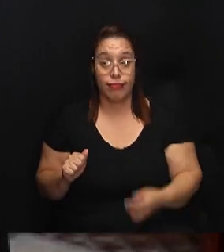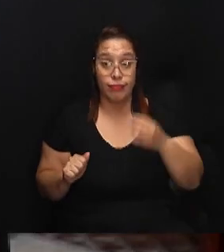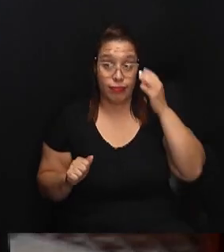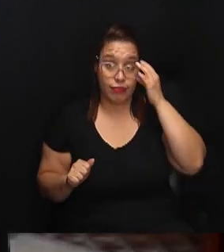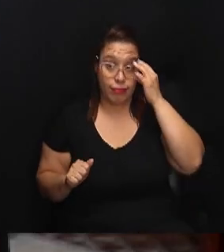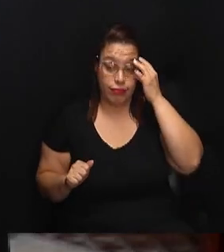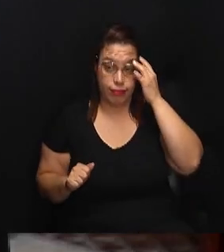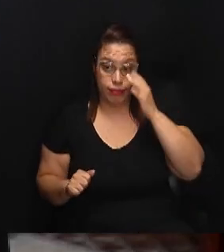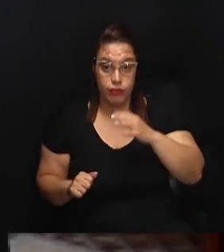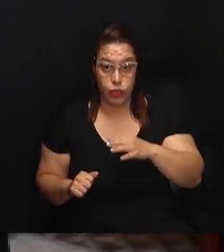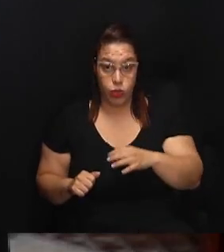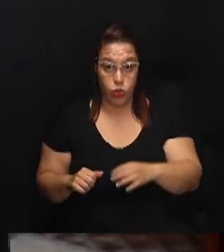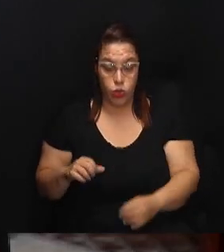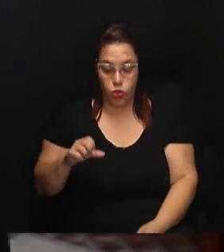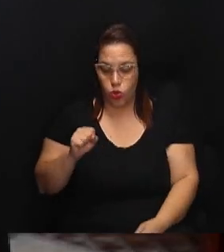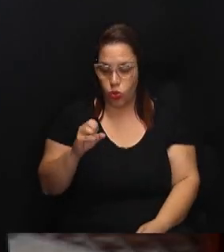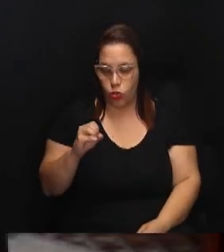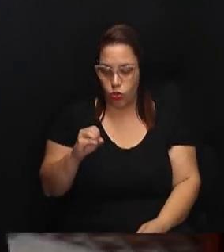pessoas